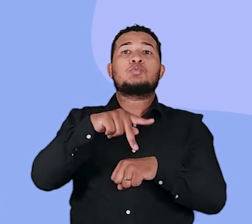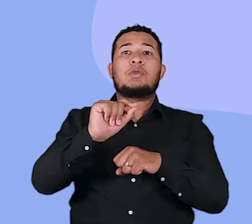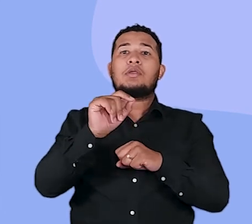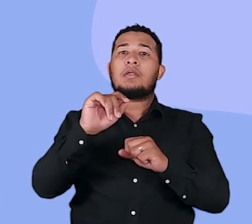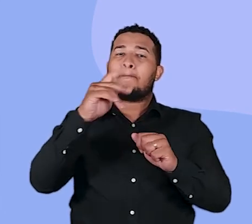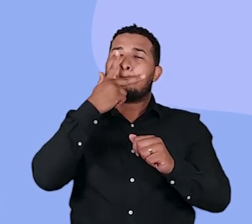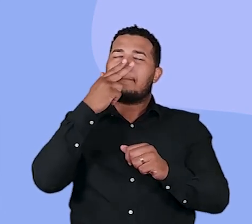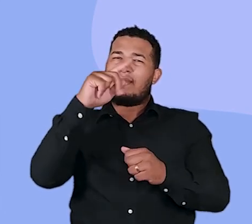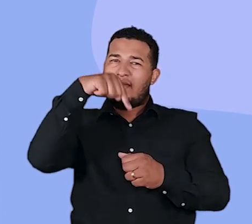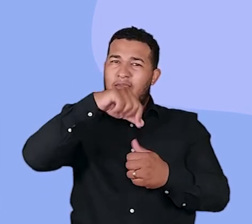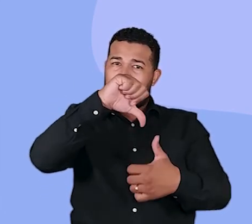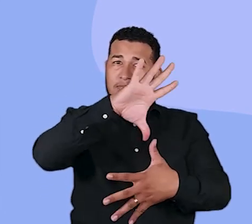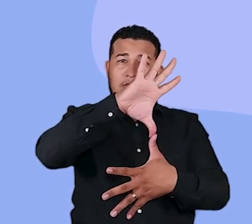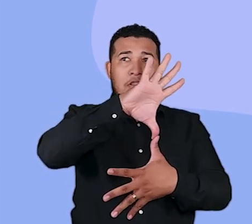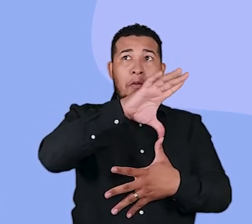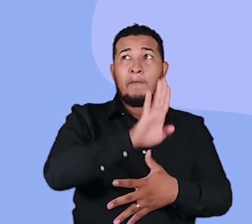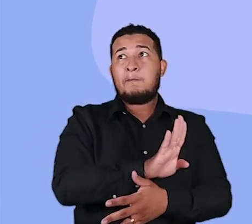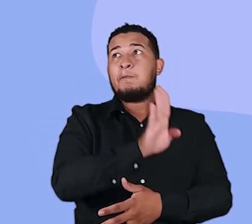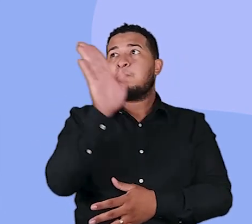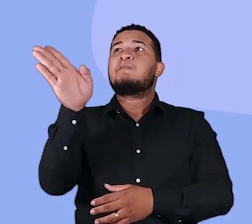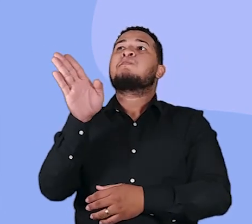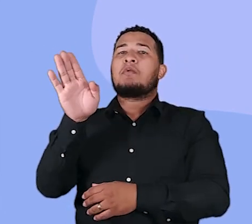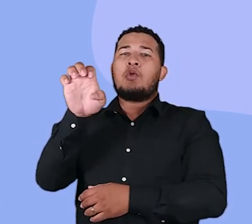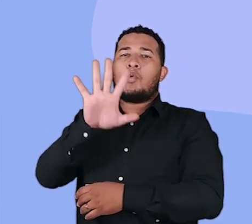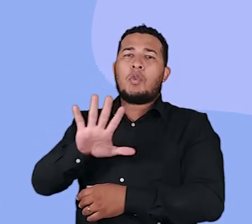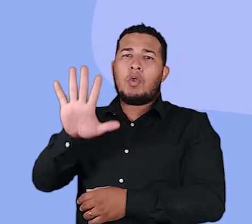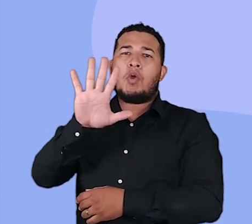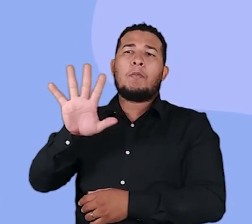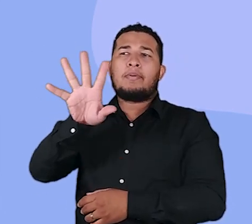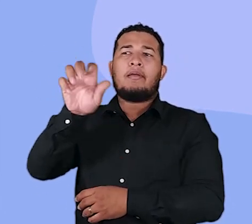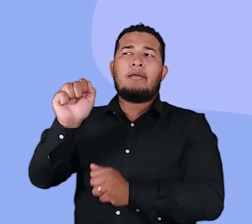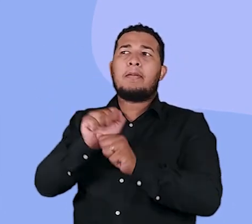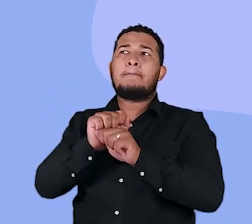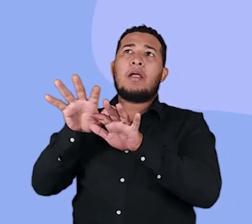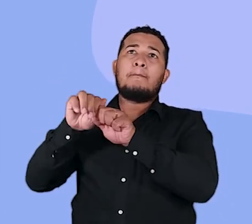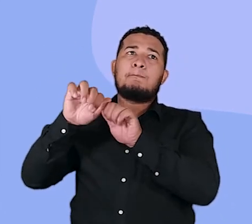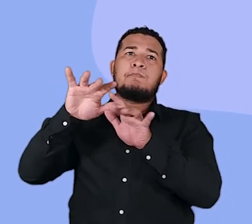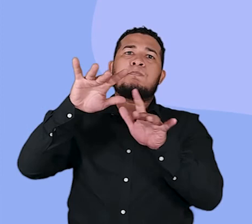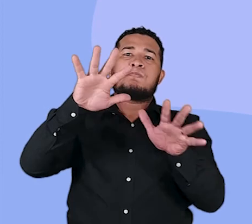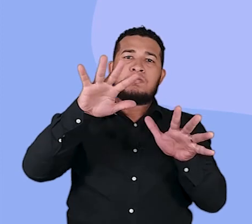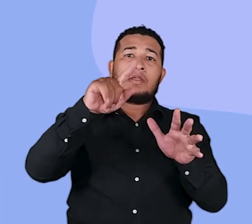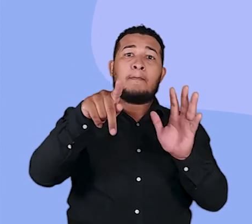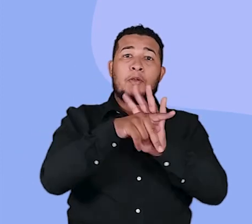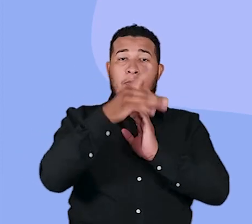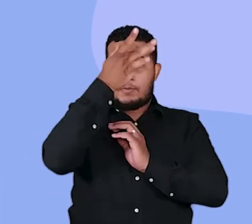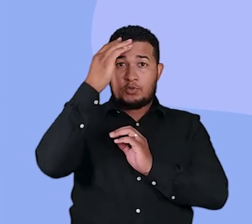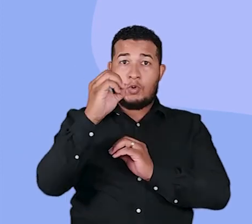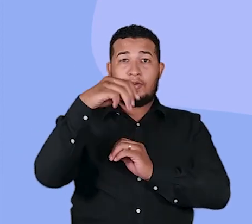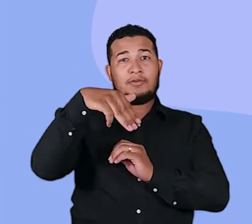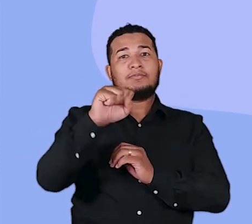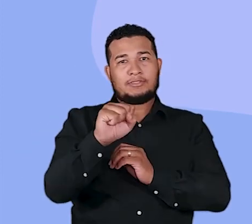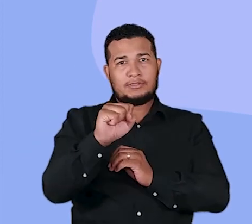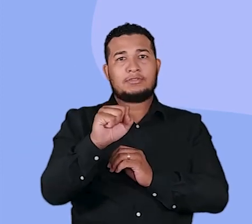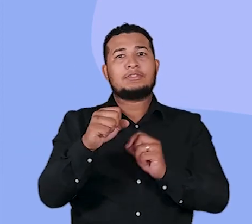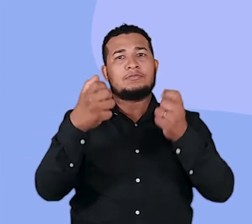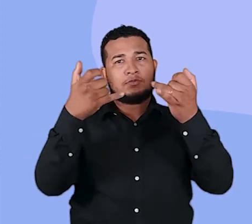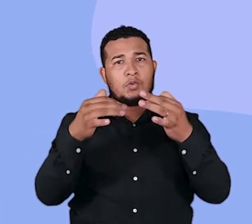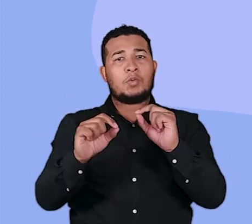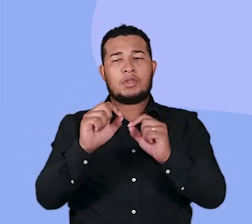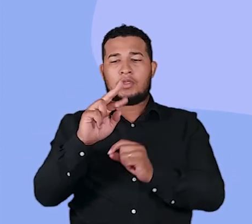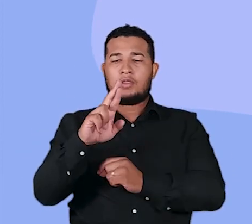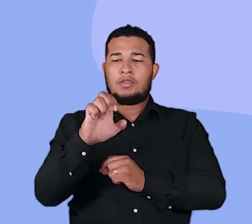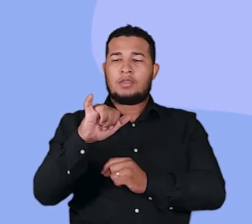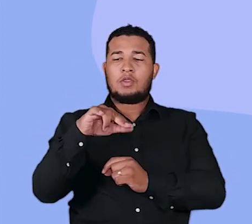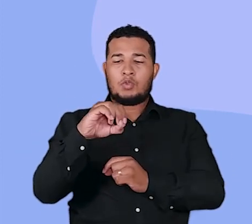situados fora do continente americano, assinalou o diretor-geral adjunto da OMS, citando o